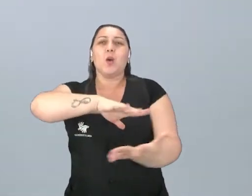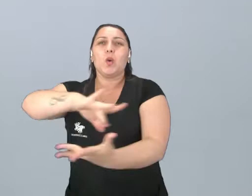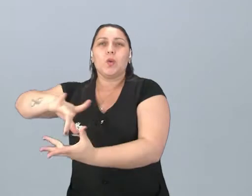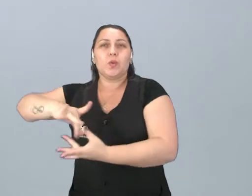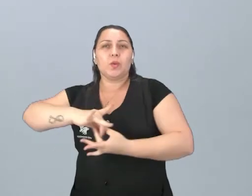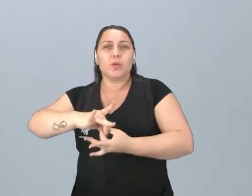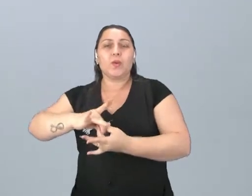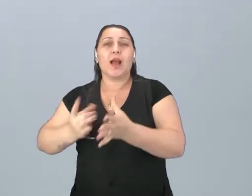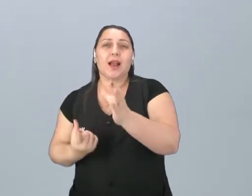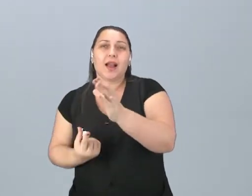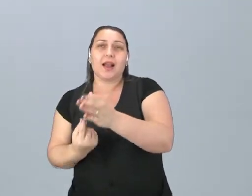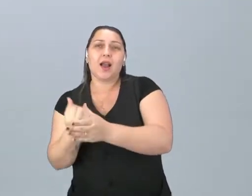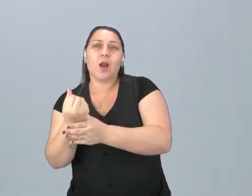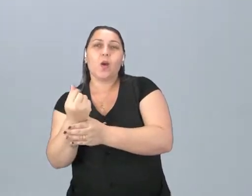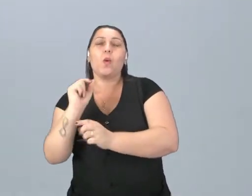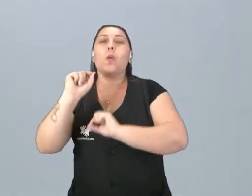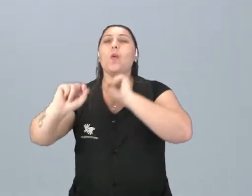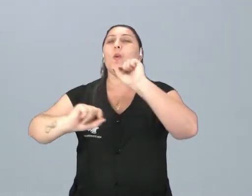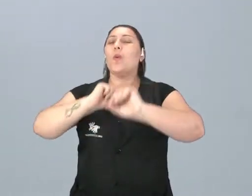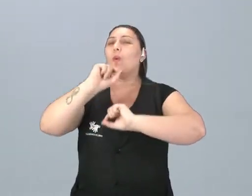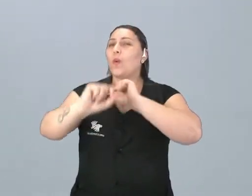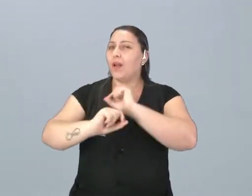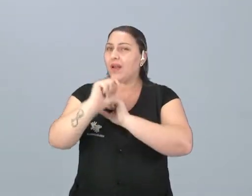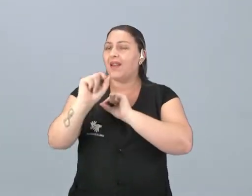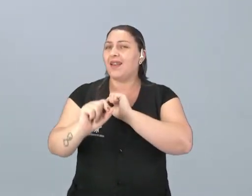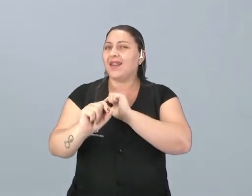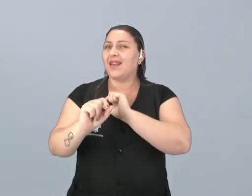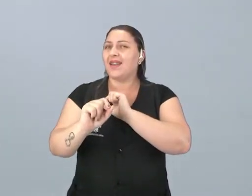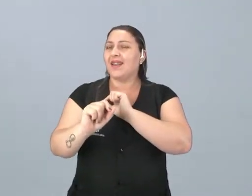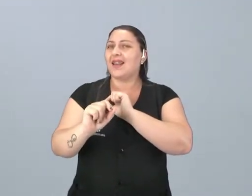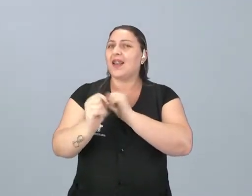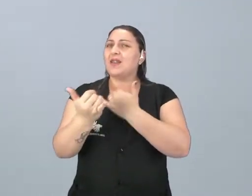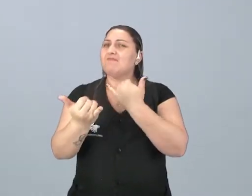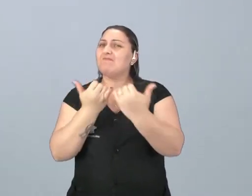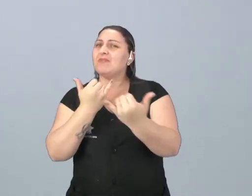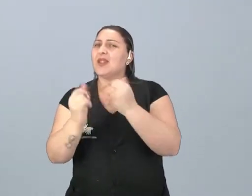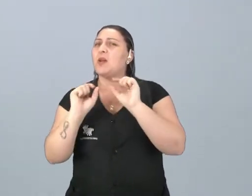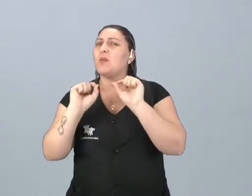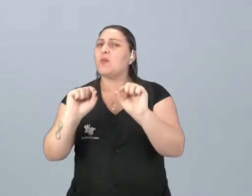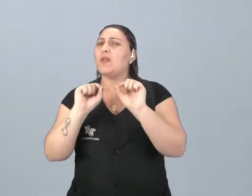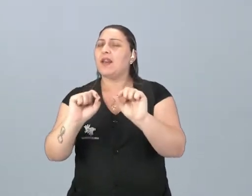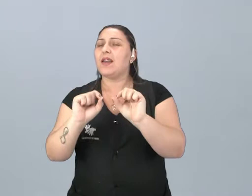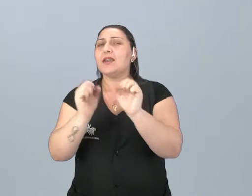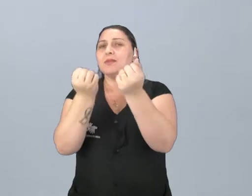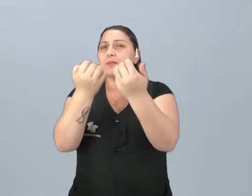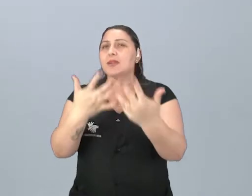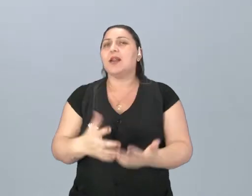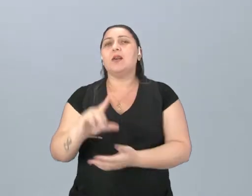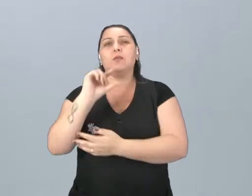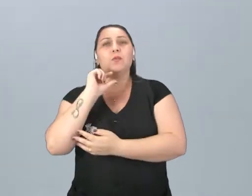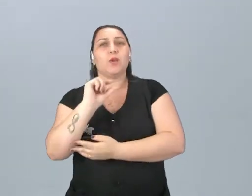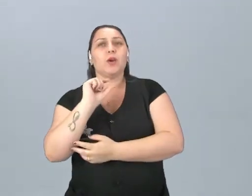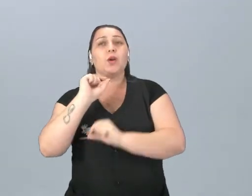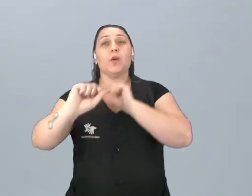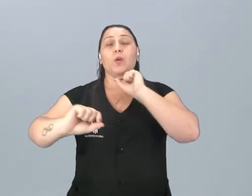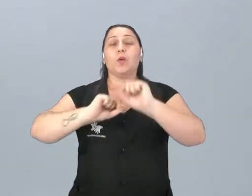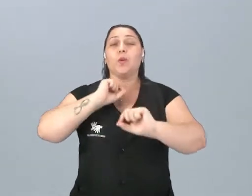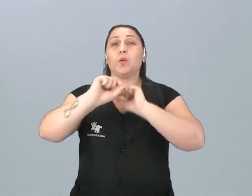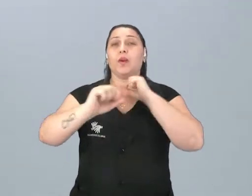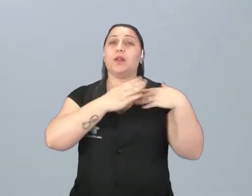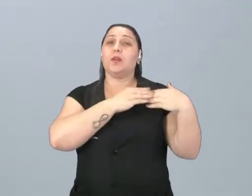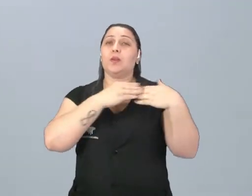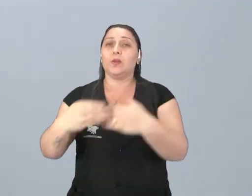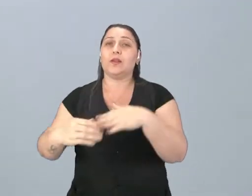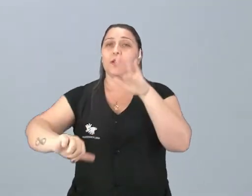globalização, capitalismo, o que essas coisas têm a ver e o que são essas coisas? A gente vai discutir um pouquinho do que levou a